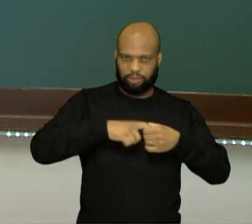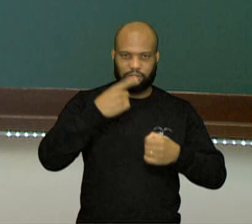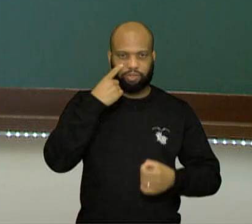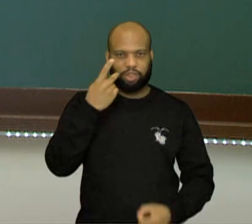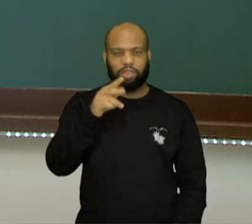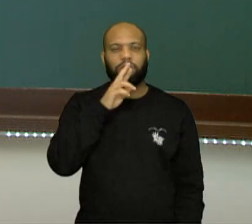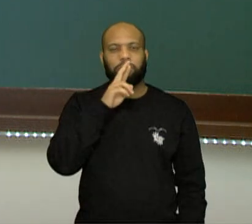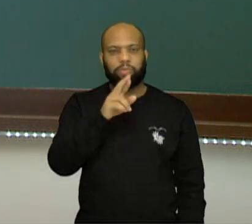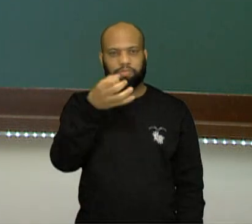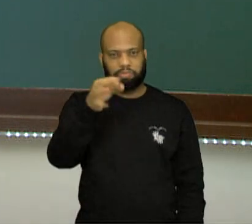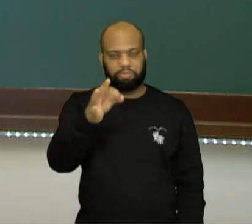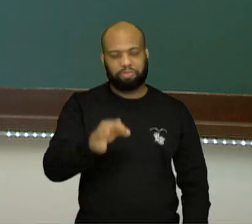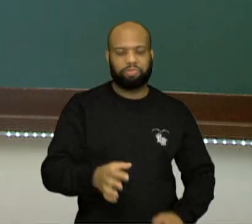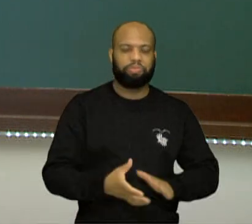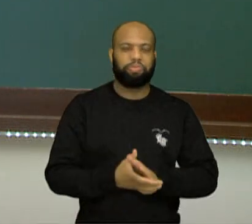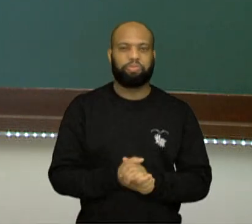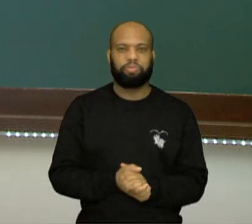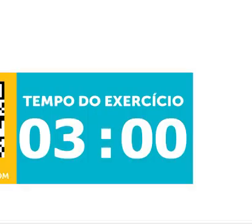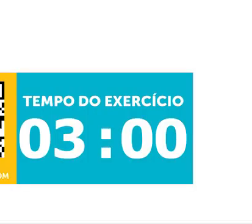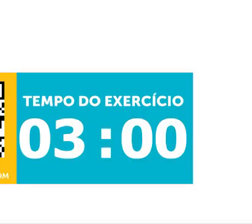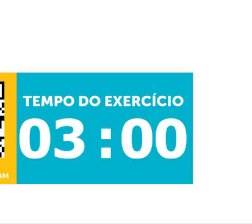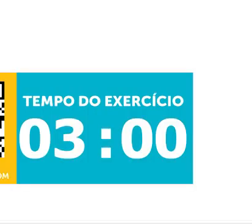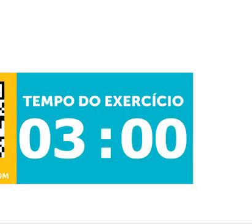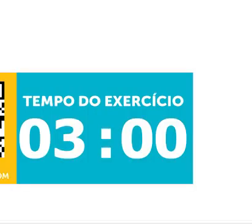fica aí fazendo. Eu já volto. Vai lá, hein?